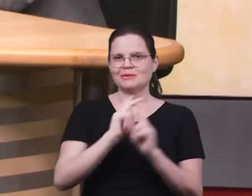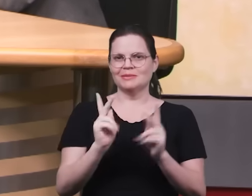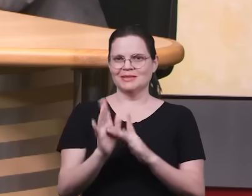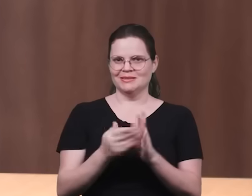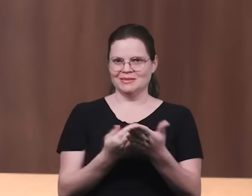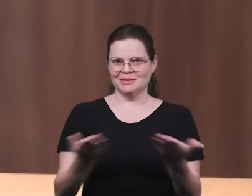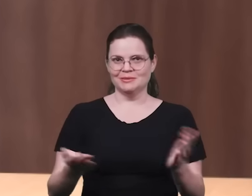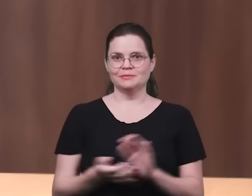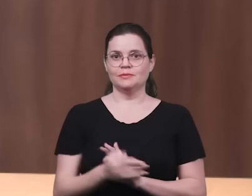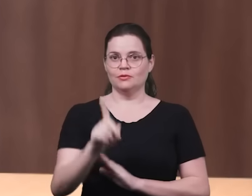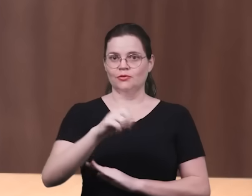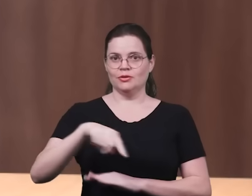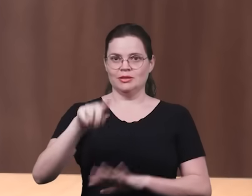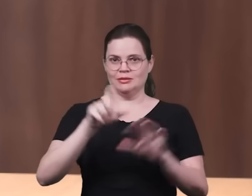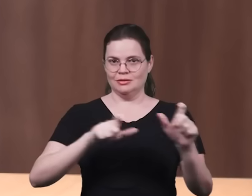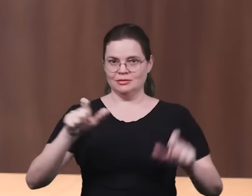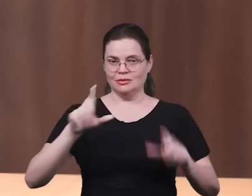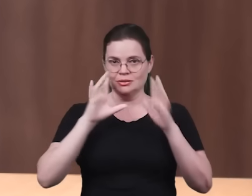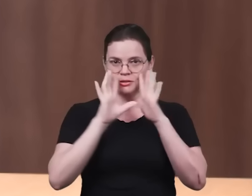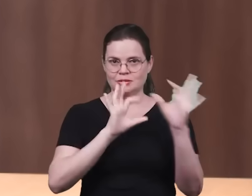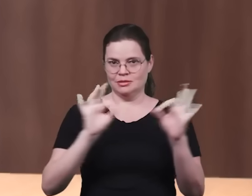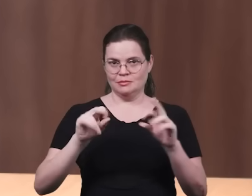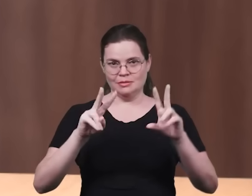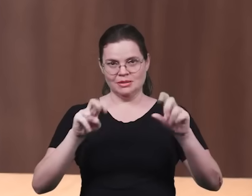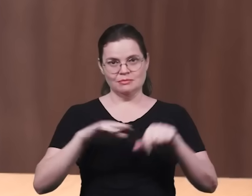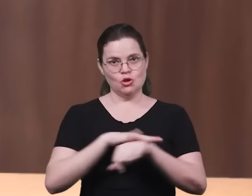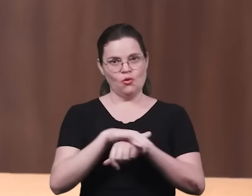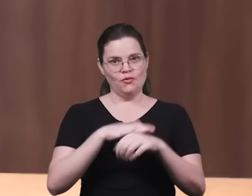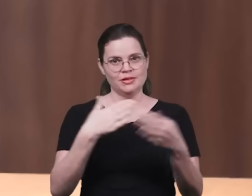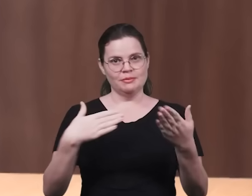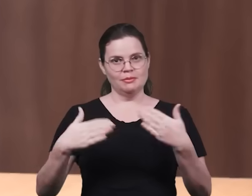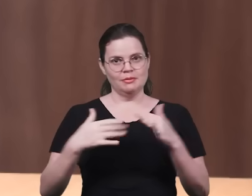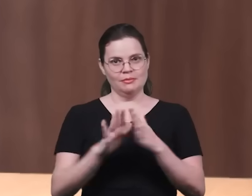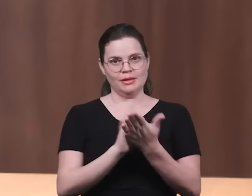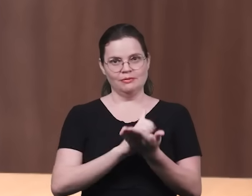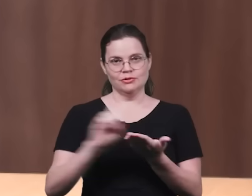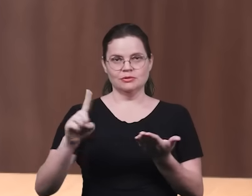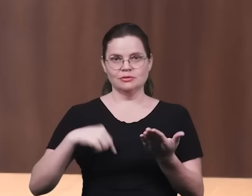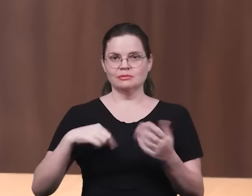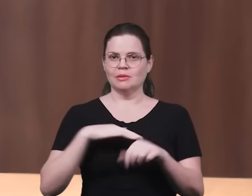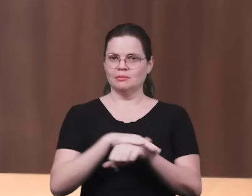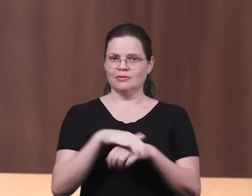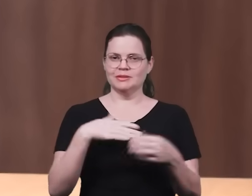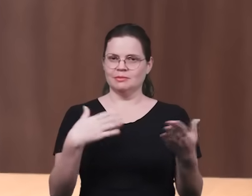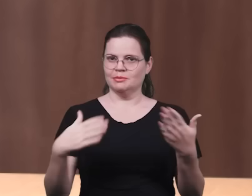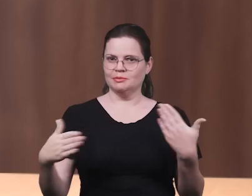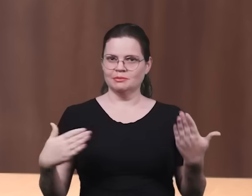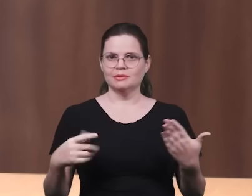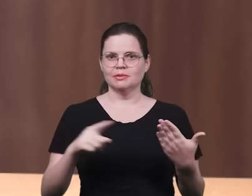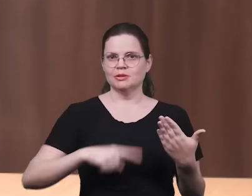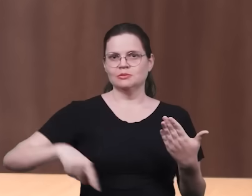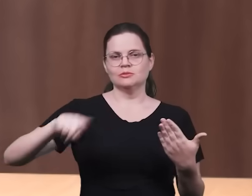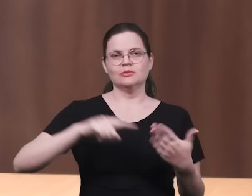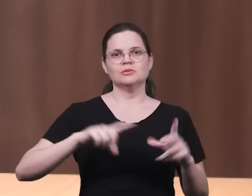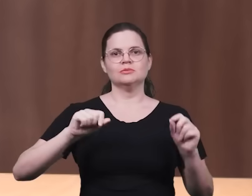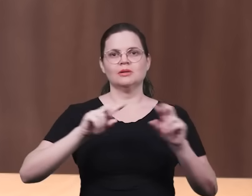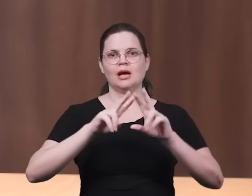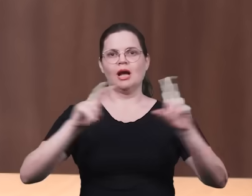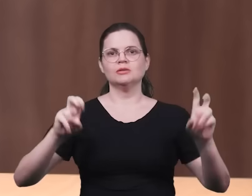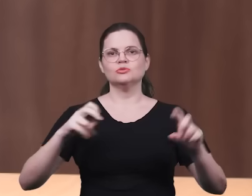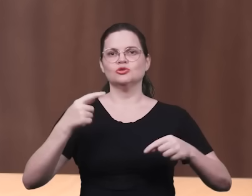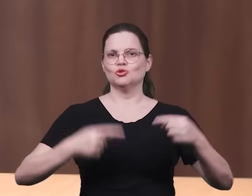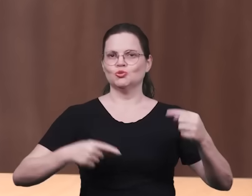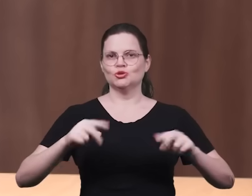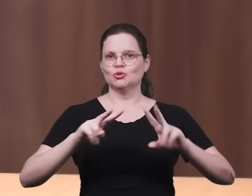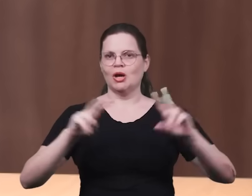todos. Vocês estão percebendo que conversas bíblicas aquelas conversas estão acontecendo aqui e nós estamos trazendo os assuntos, discutindo